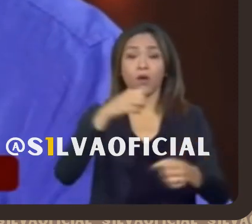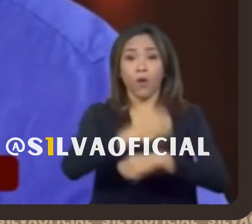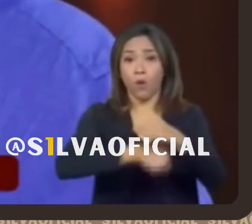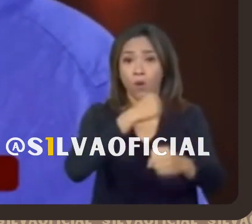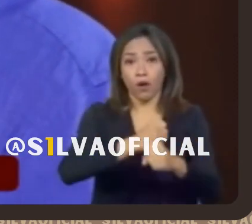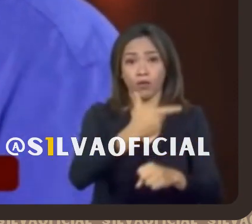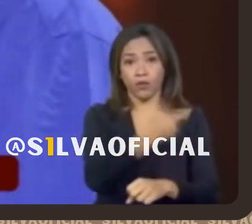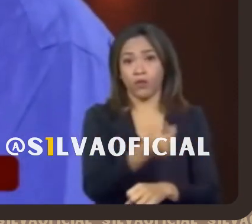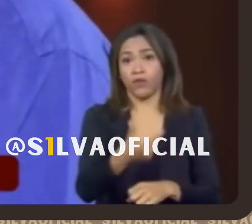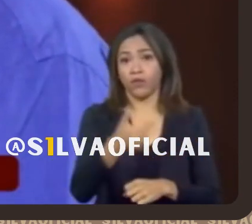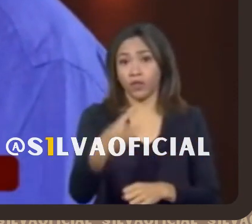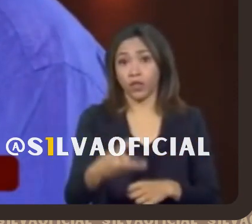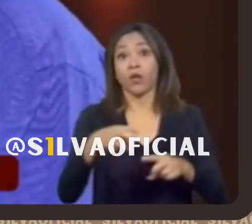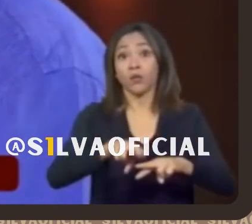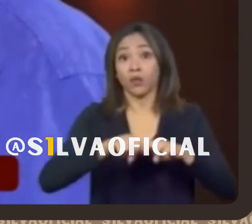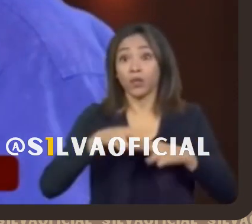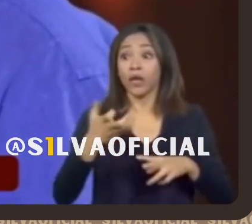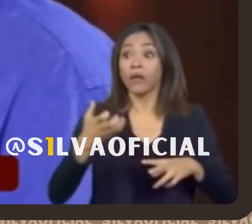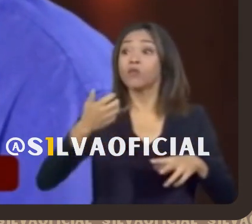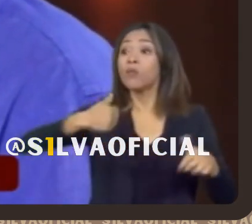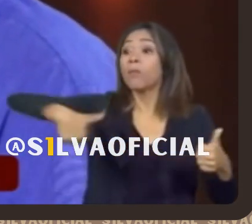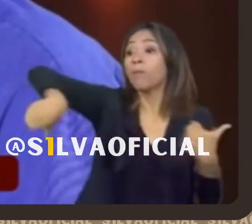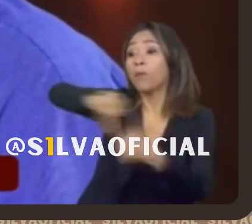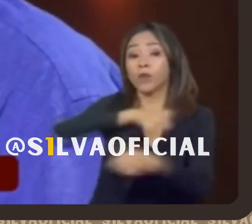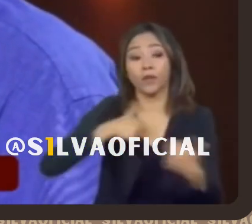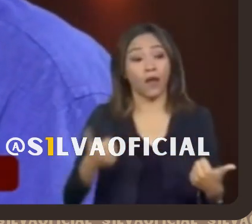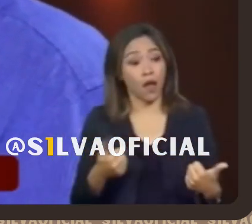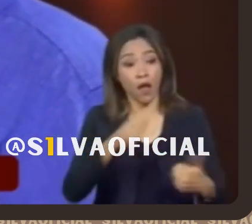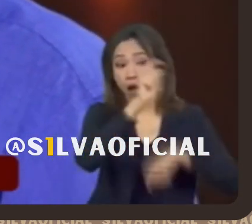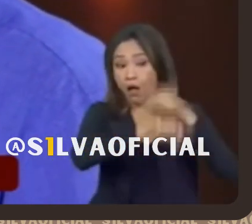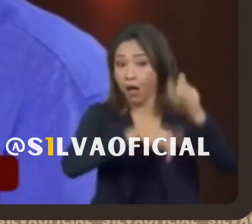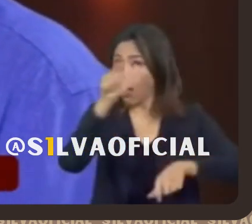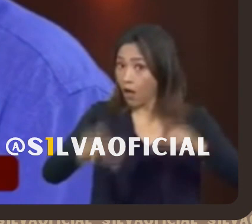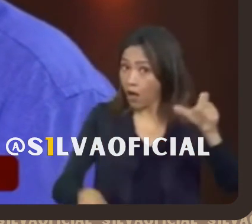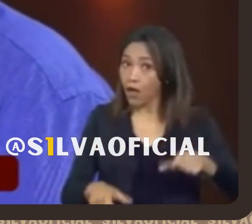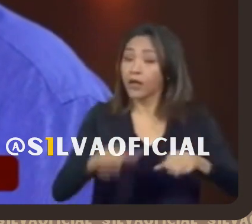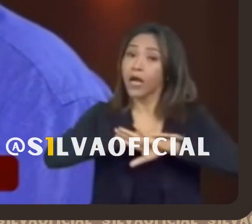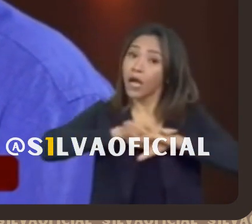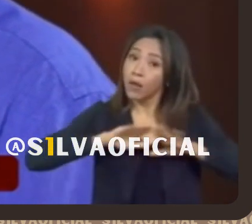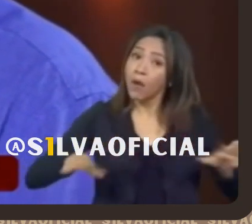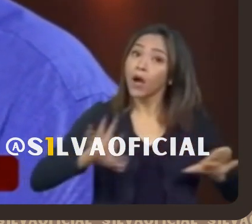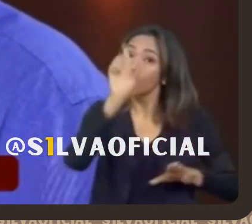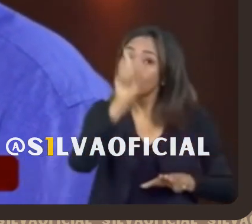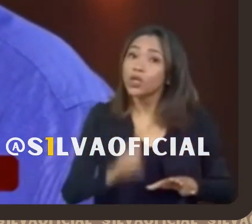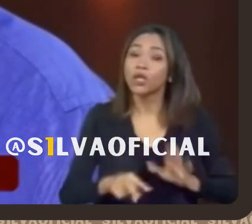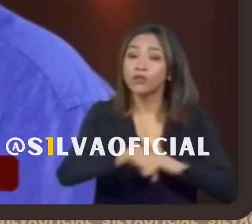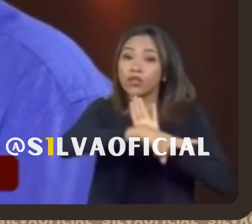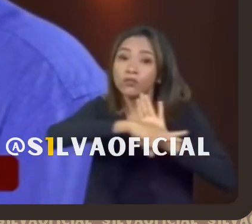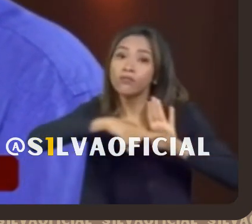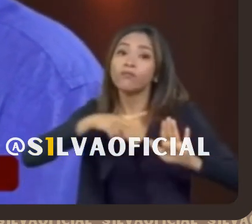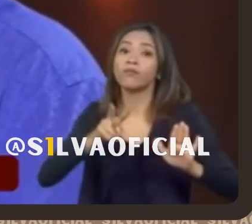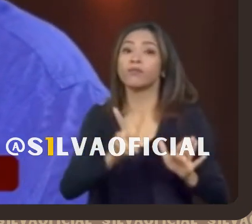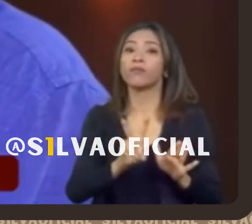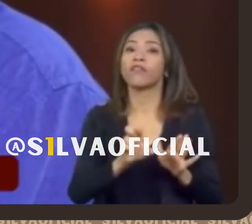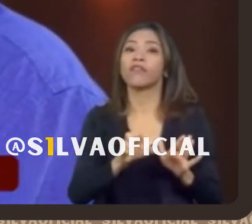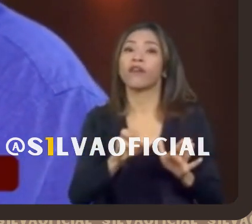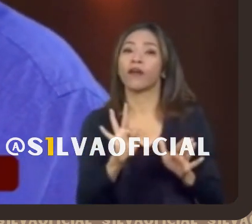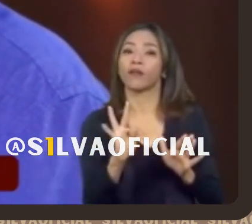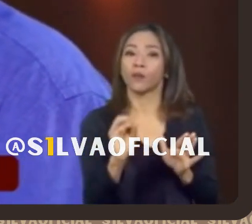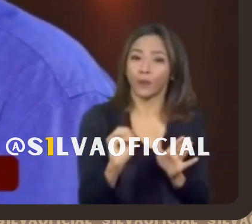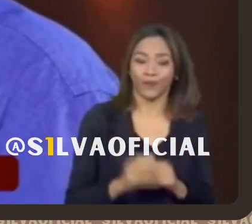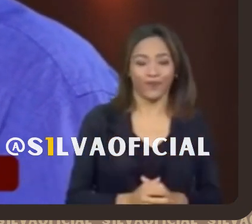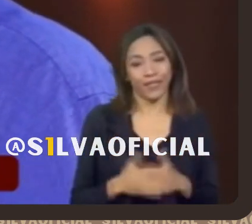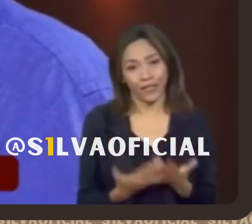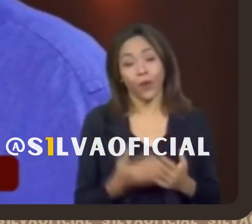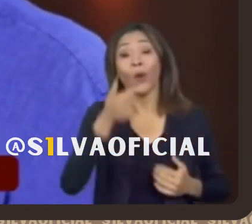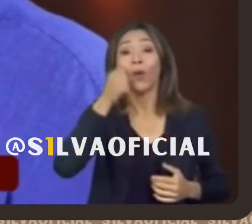quantidade de pessoas e o funcionamento e acabar com direito dieto Então ontem foi uma noite feliz eu tô muito feliz tamb Espero que a gente